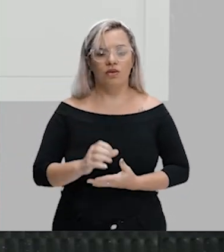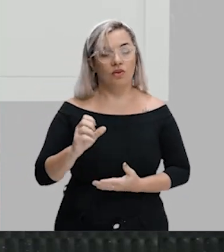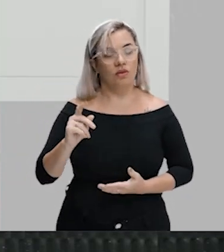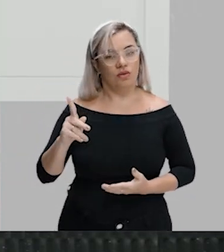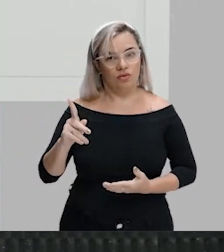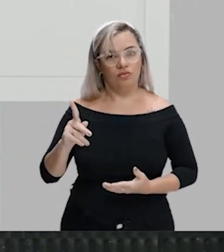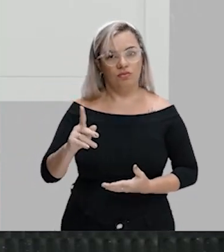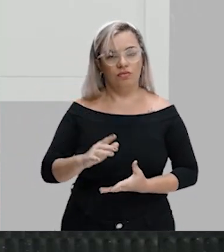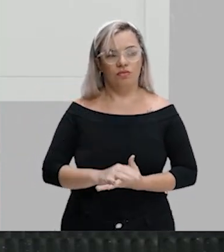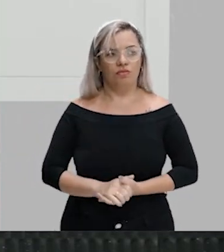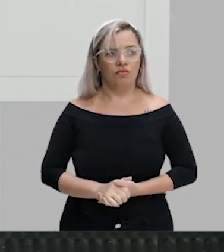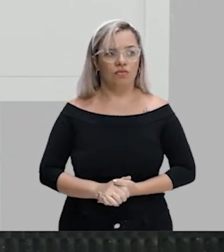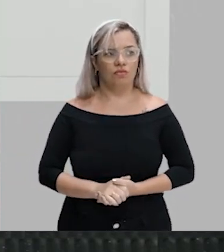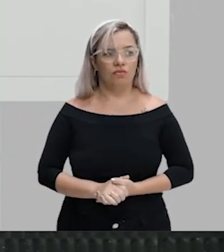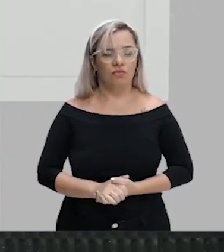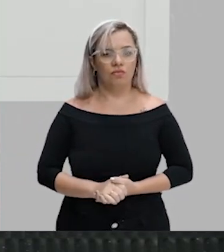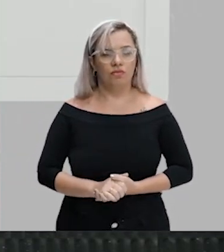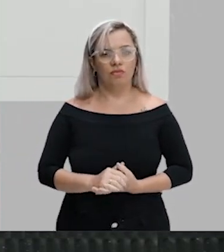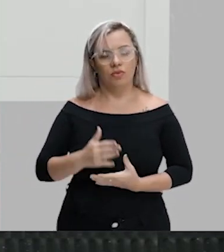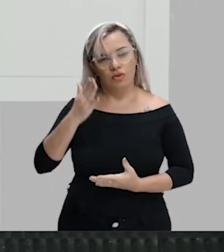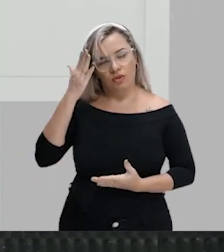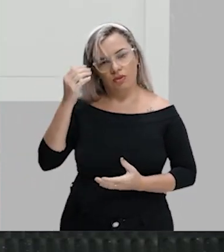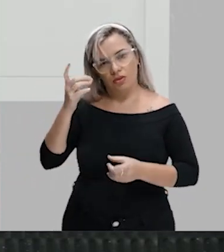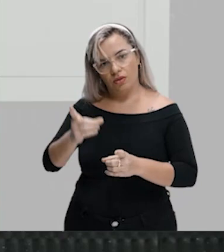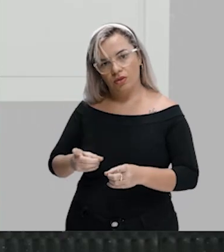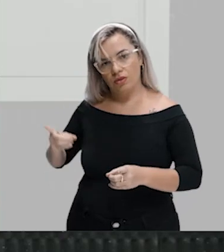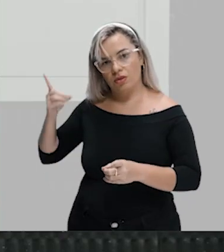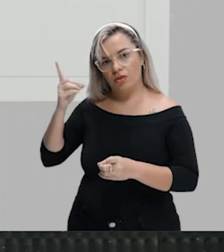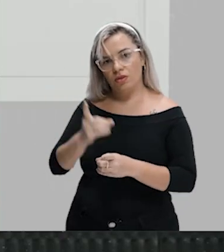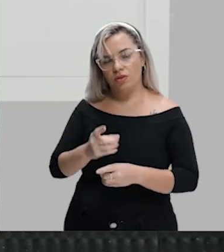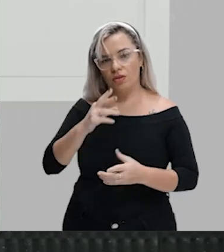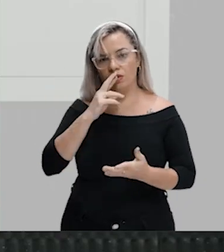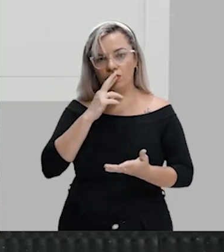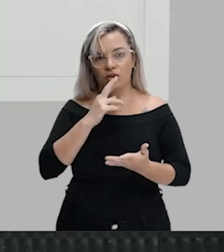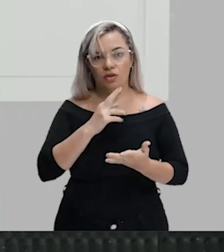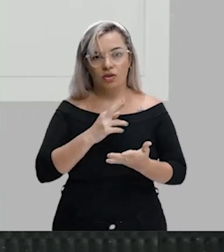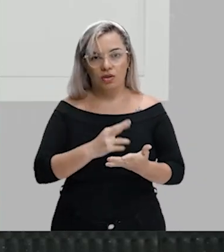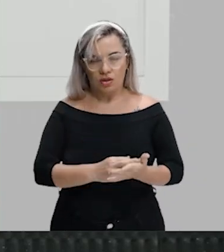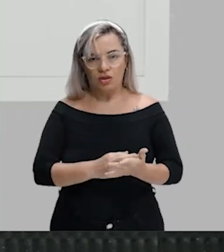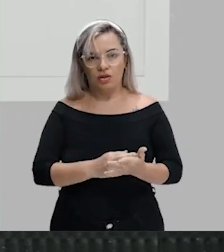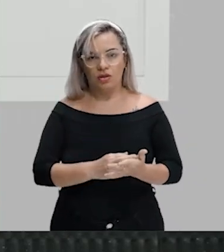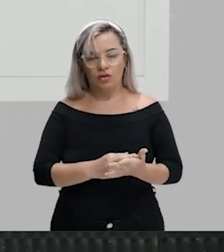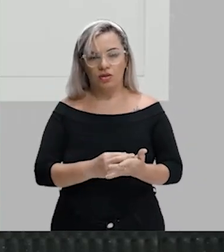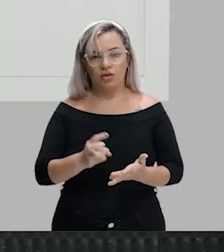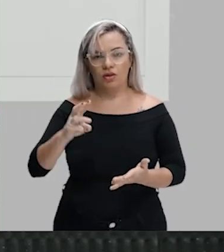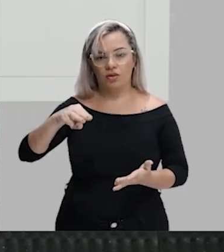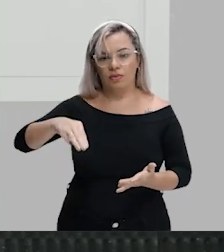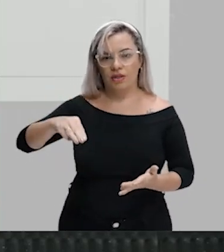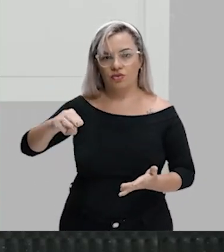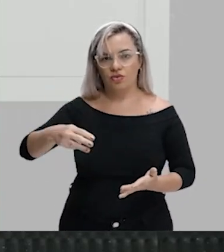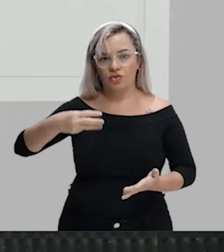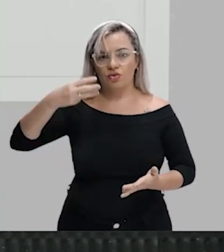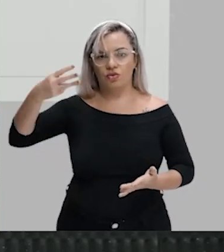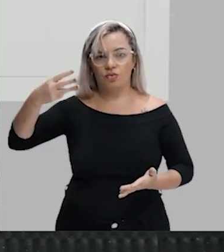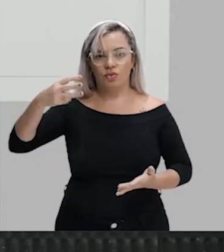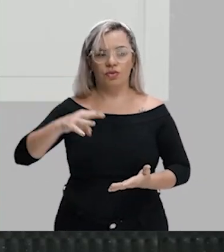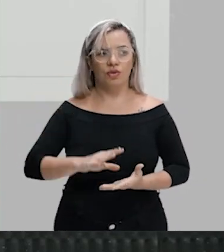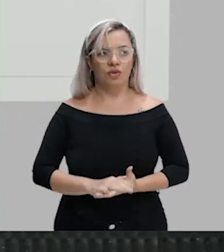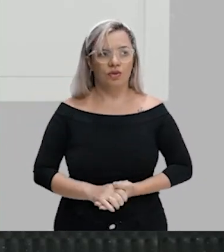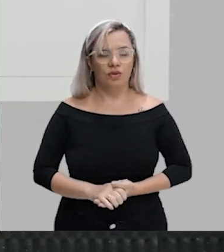poder a gente encontrar aqui a resposta em metros cúbicos. Então nós sabemos o seguinte, ó, que o